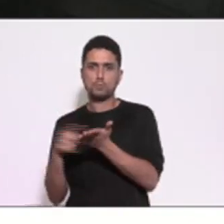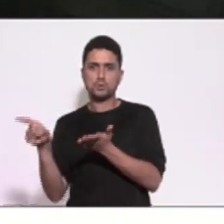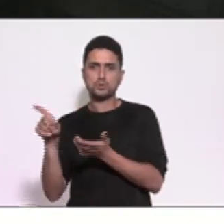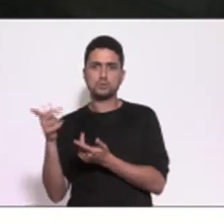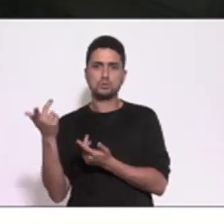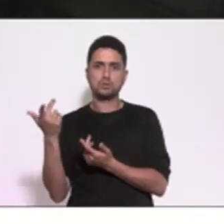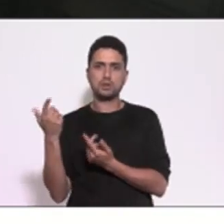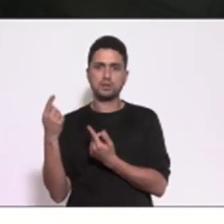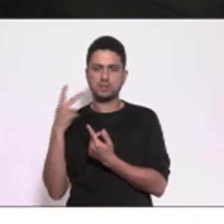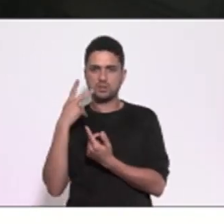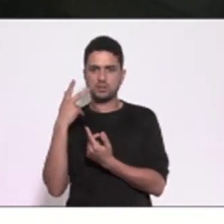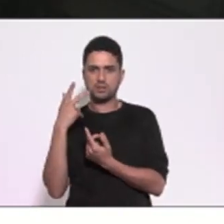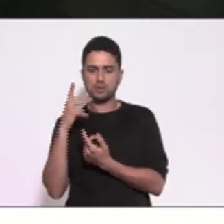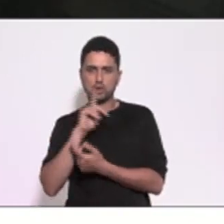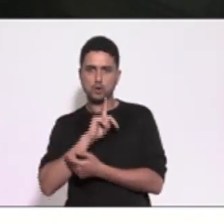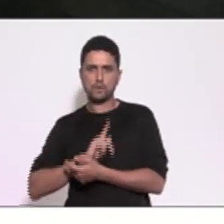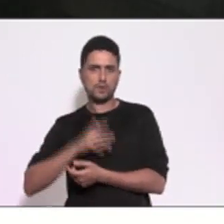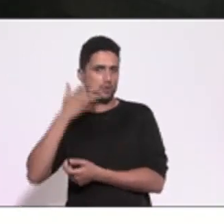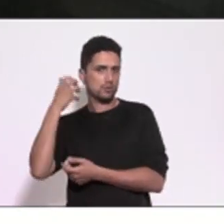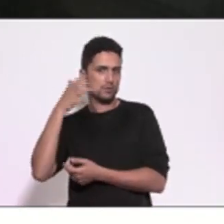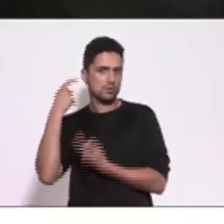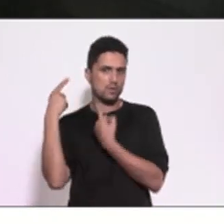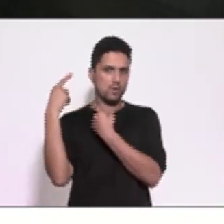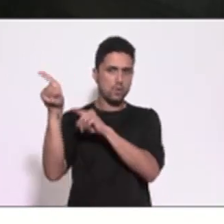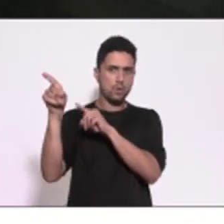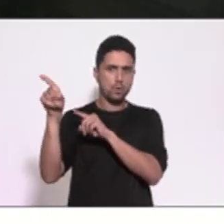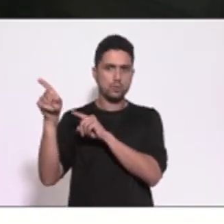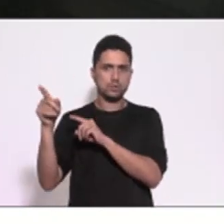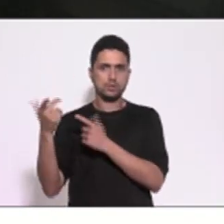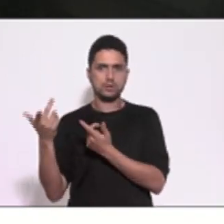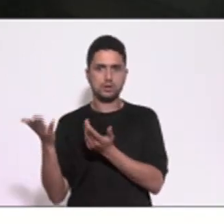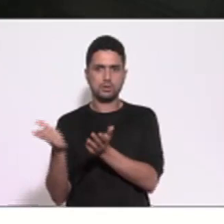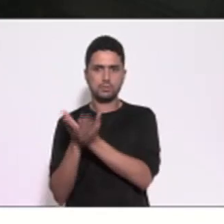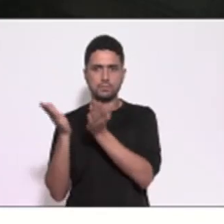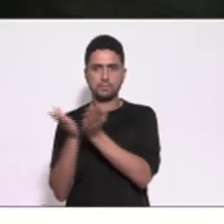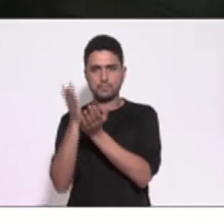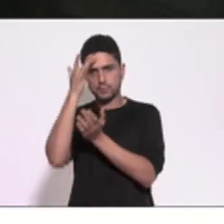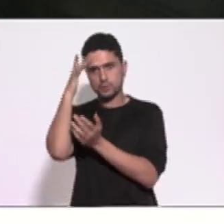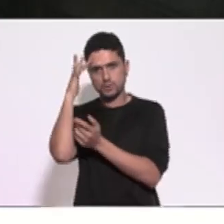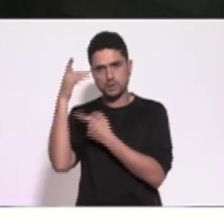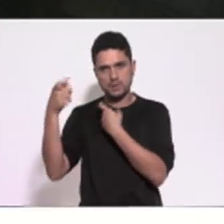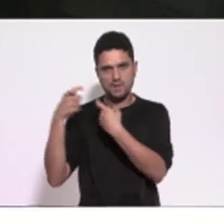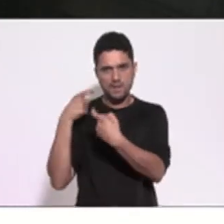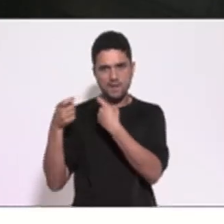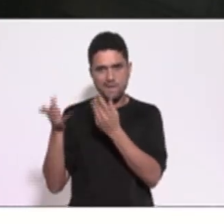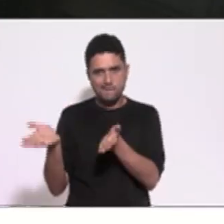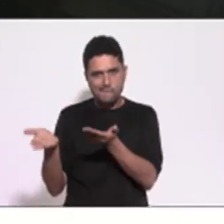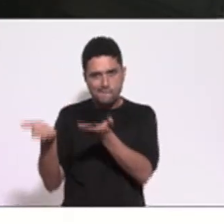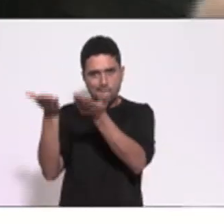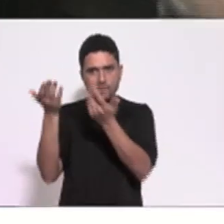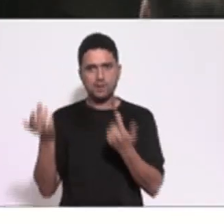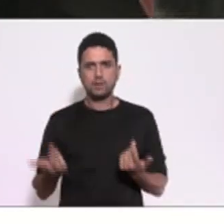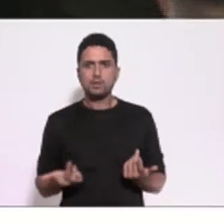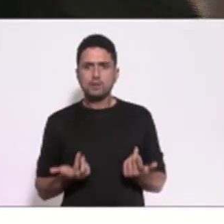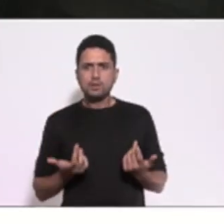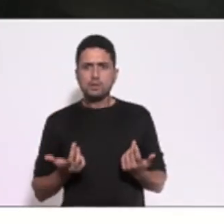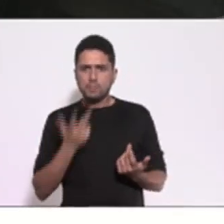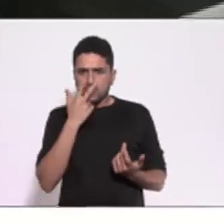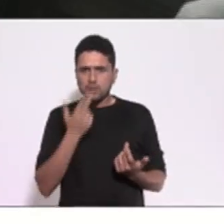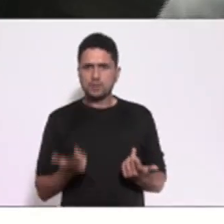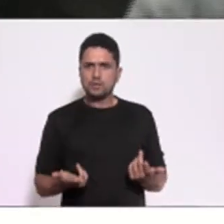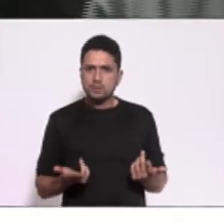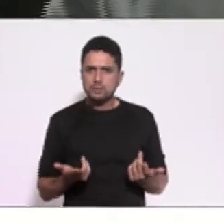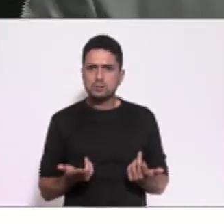lógica de confronto, com a lógica de guerra, do que com a lógica de investigação e prevenção. Isso, senhor presidente,